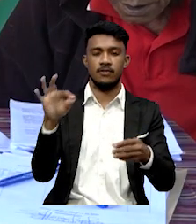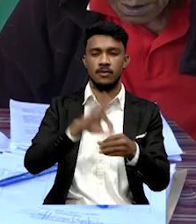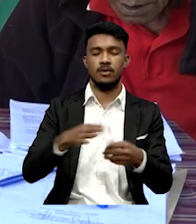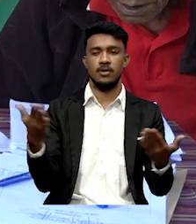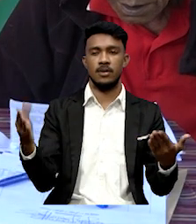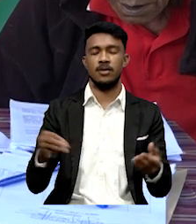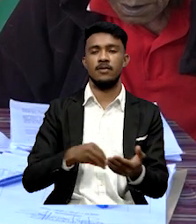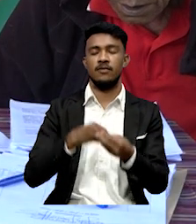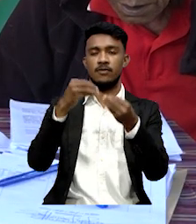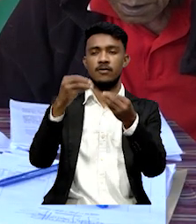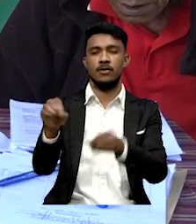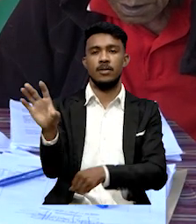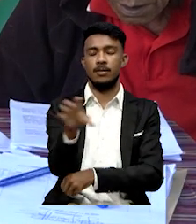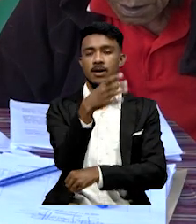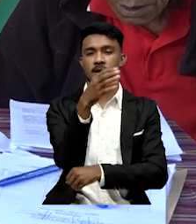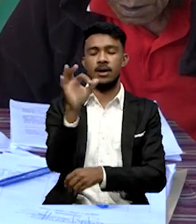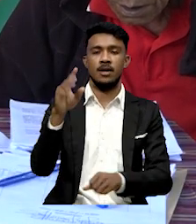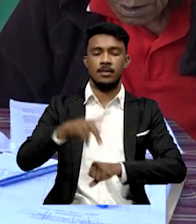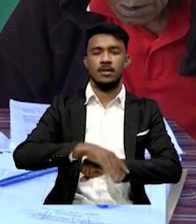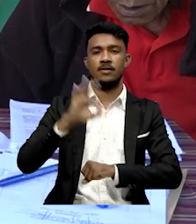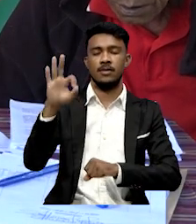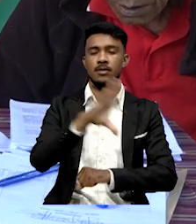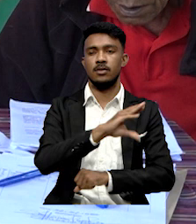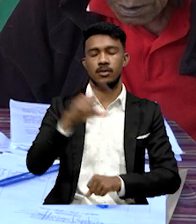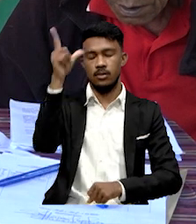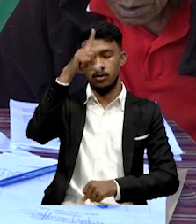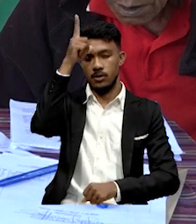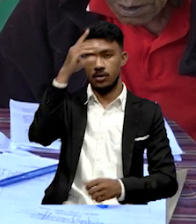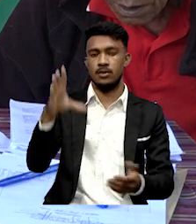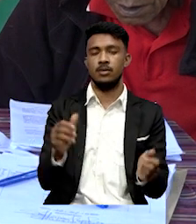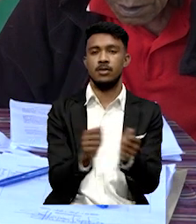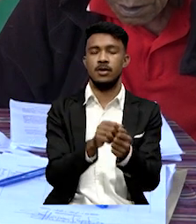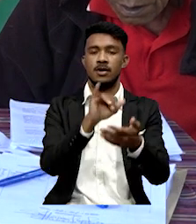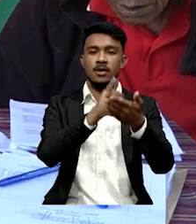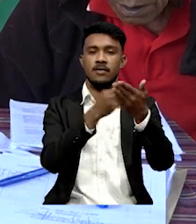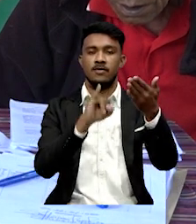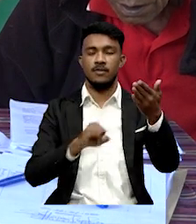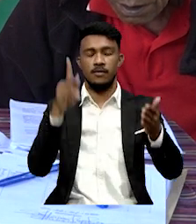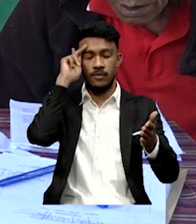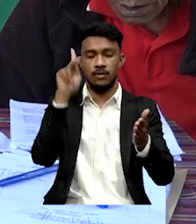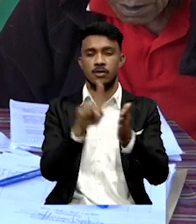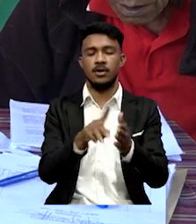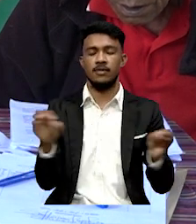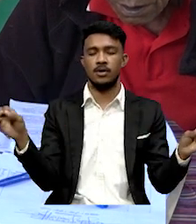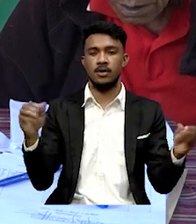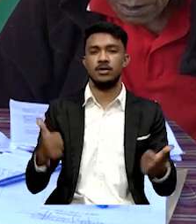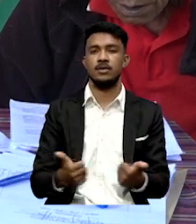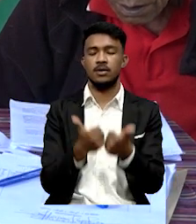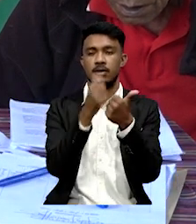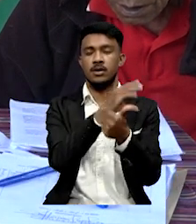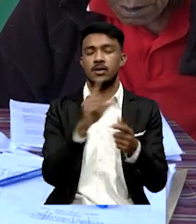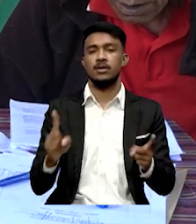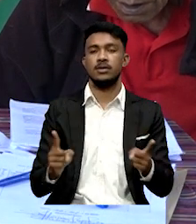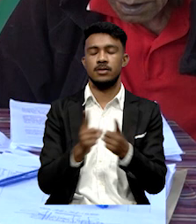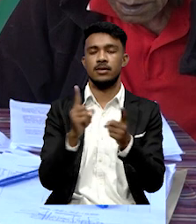bandera Fretilin, ho kamarada Lolo nia fotografia, Laos kontra irmão José Manuel